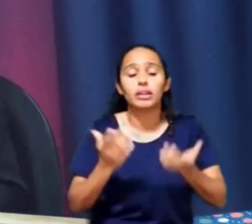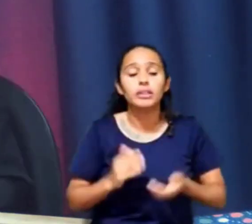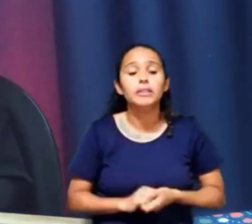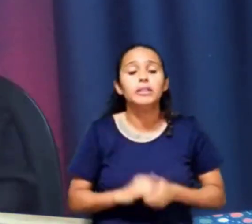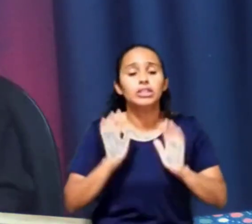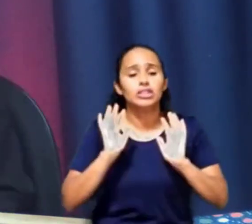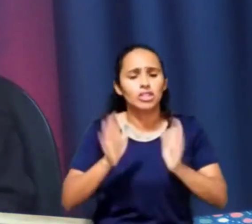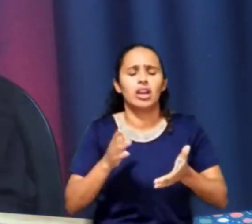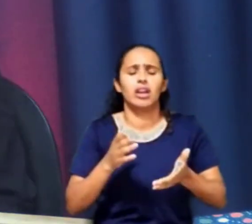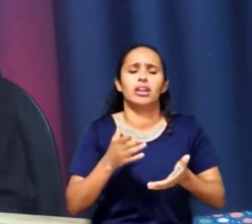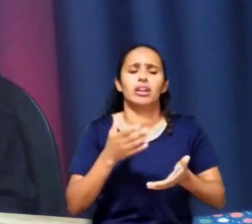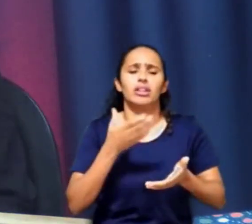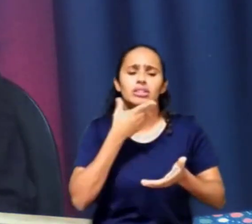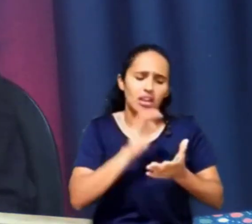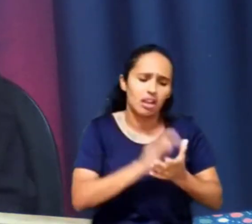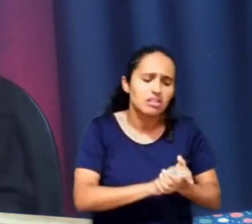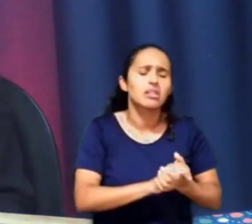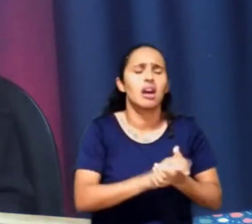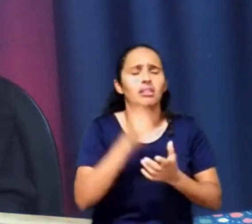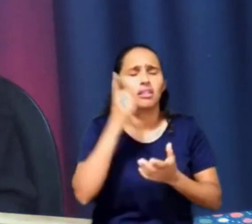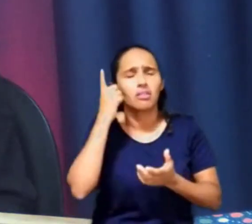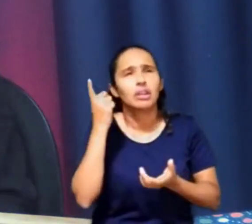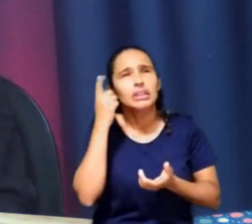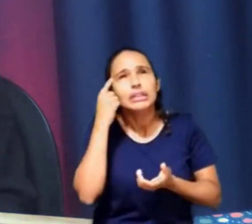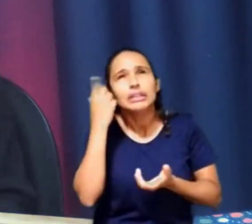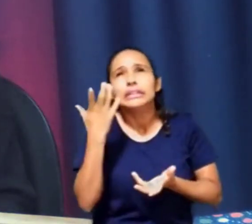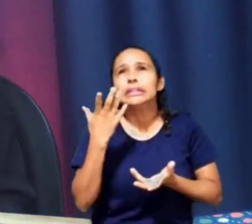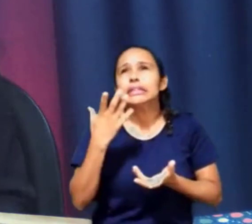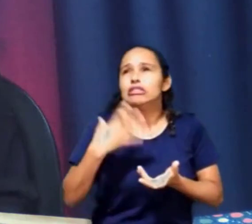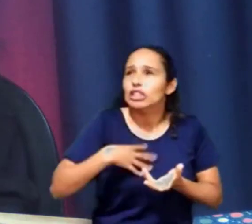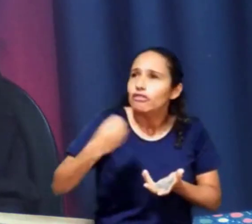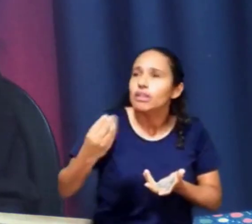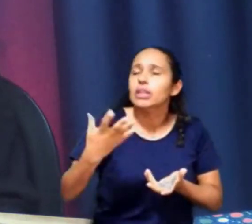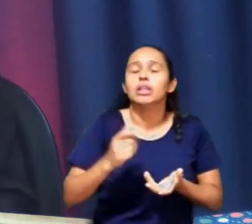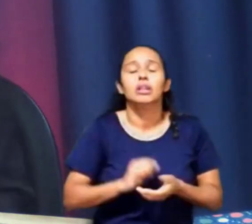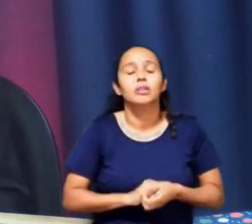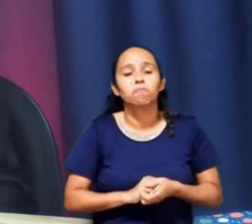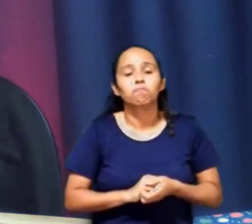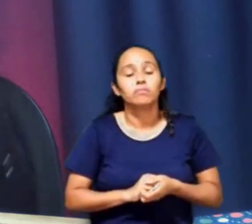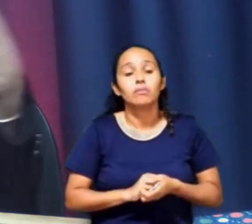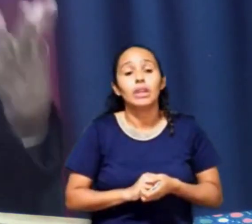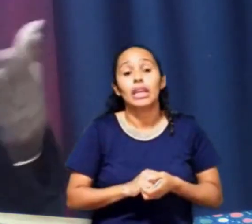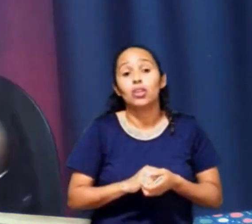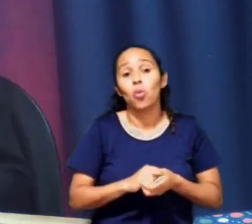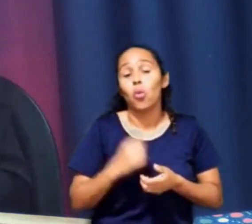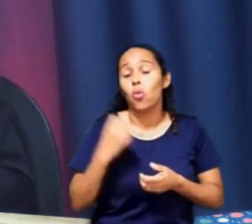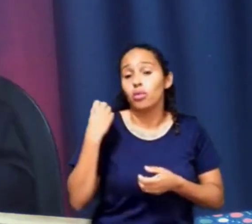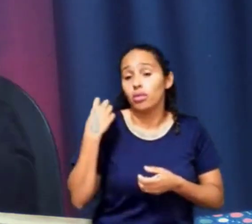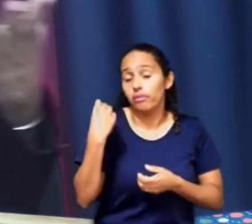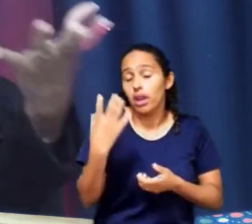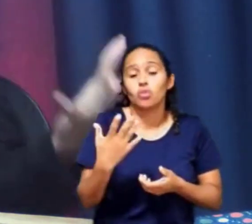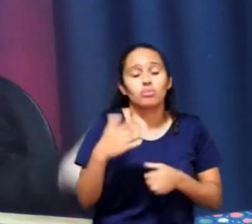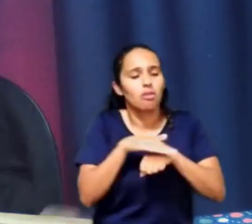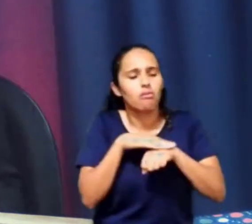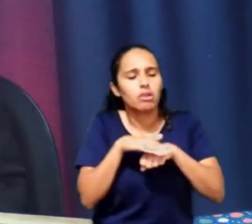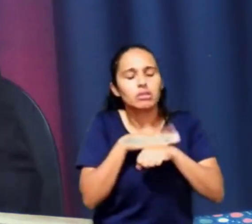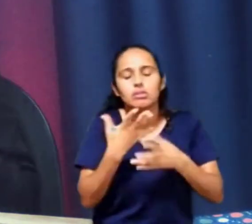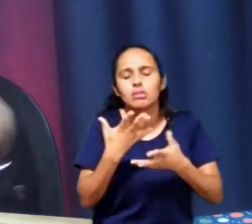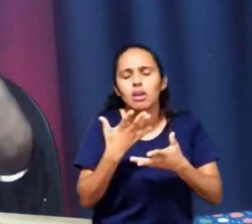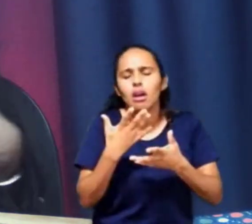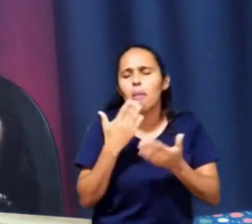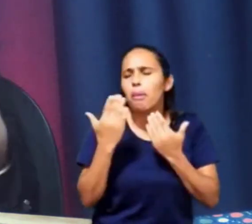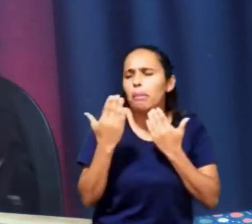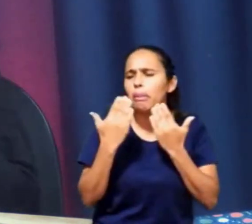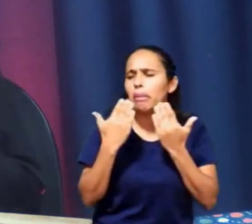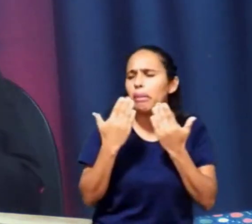pensando em ter um filho. E num passeio, nós começamos a conversar e ela falou, olha, Simone, eu conheço Libras, né? E